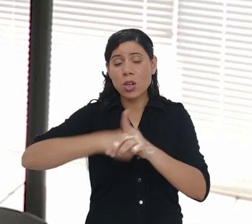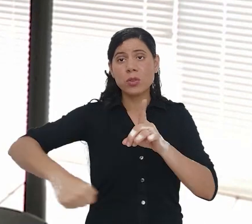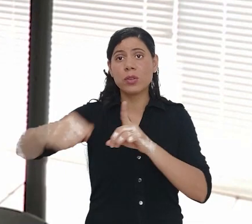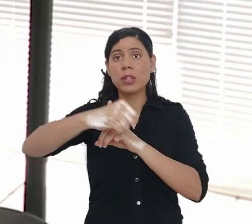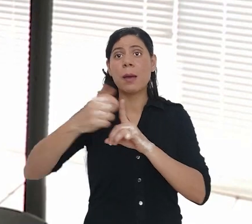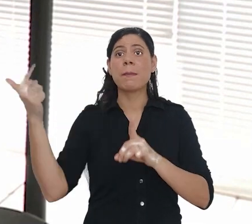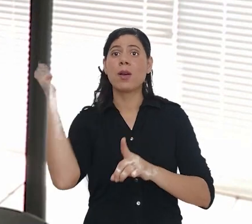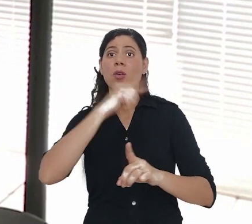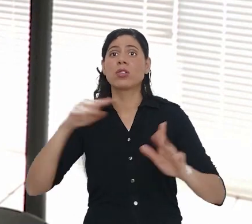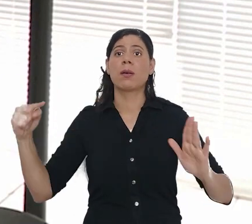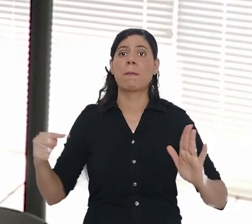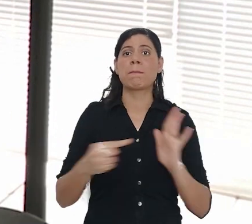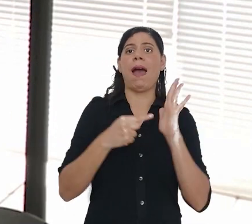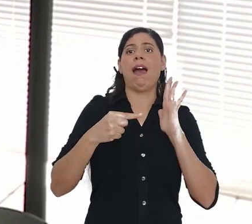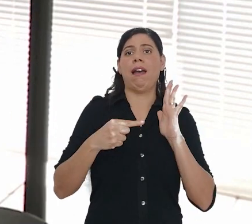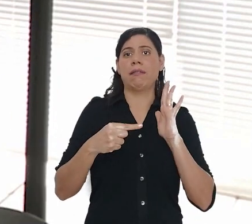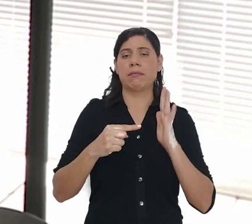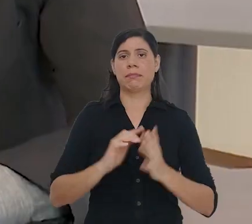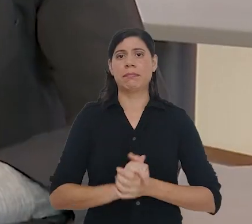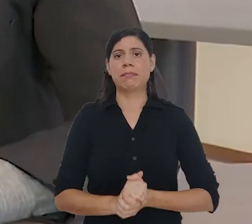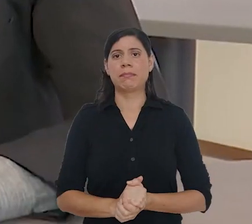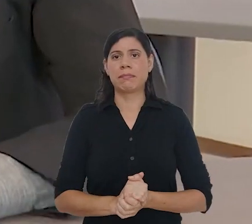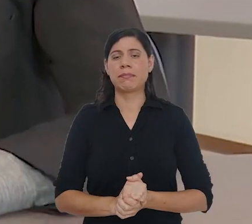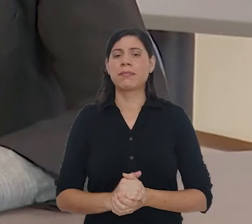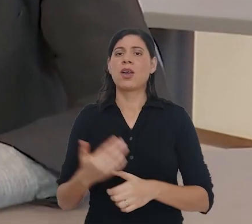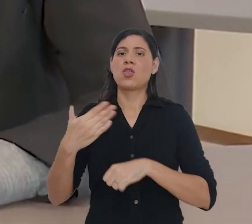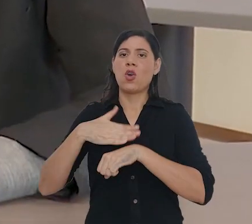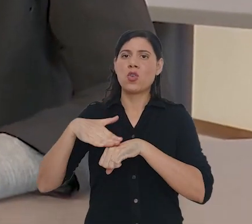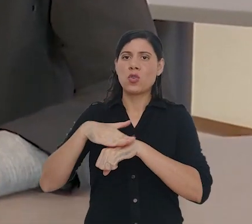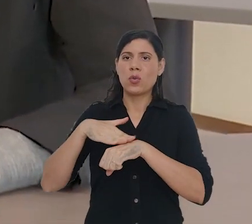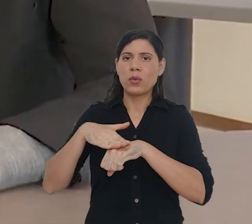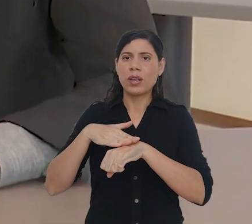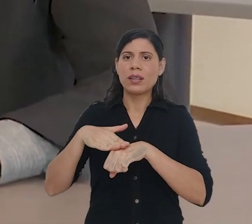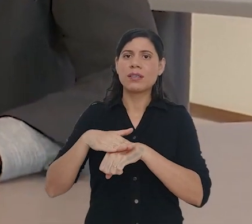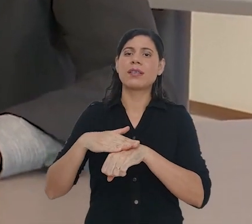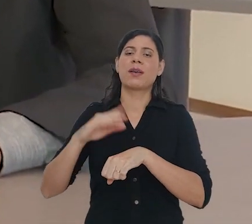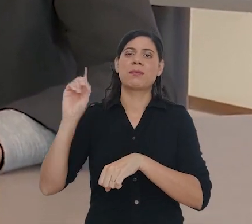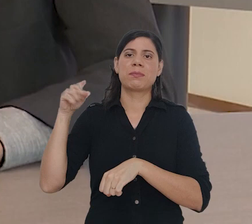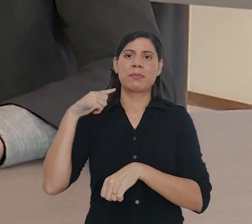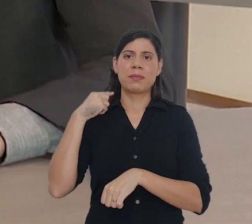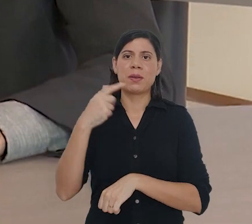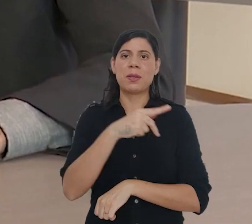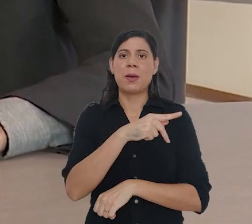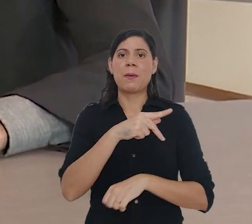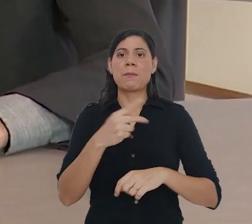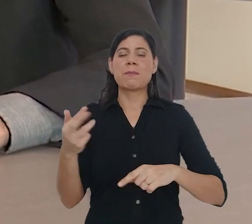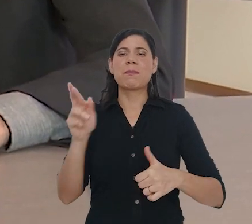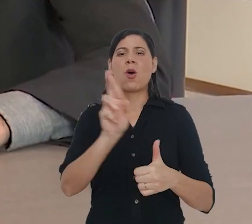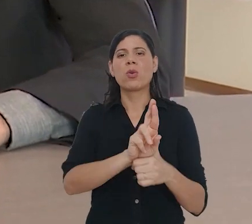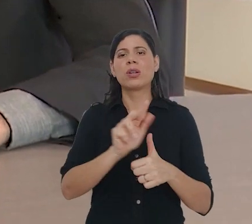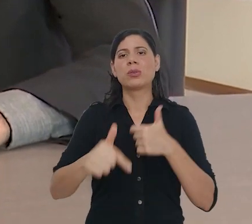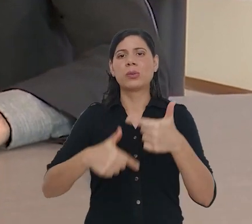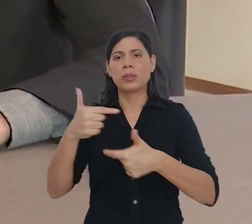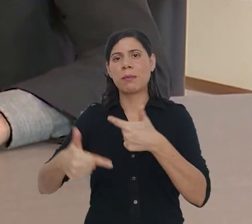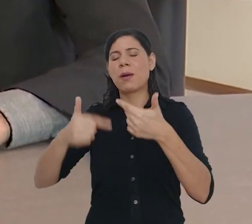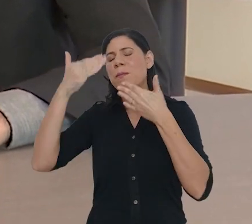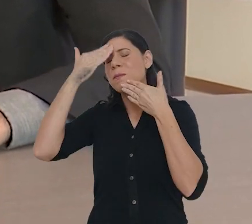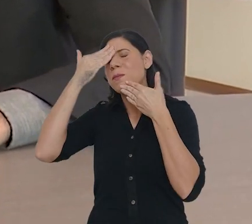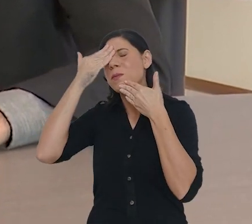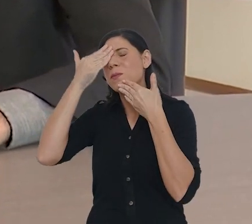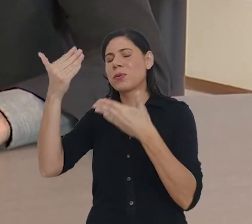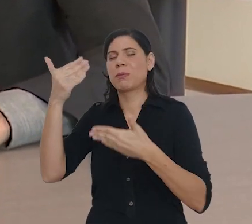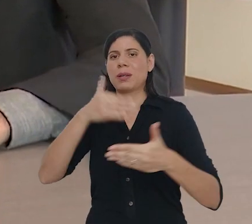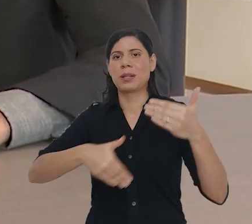denúncias cheguem aos órgãos de repressão. Nós conversamos com o Dr. Italvá Medina, procurador do trabalho. Dr. Italvá, muito obrigado por